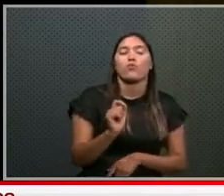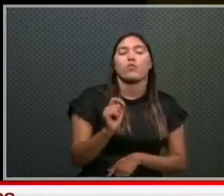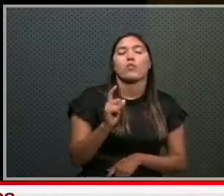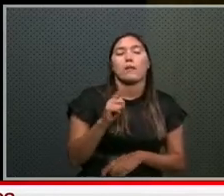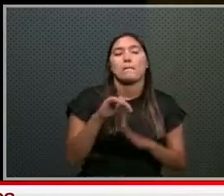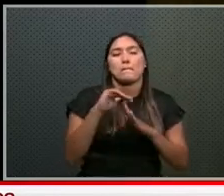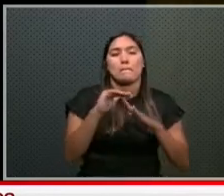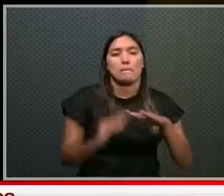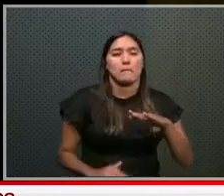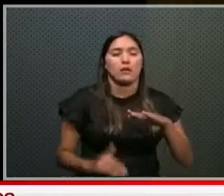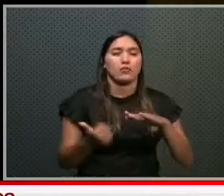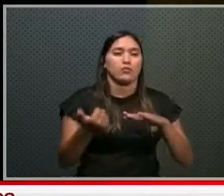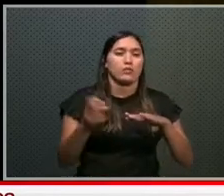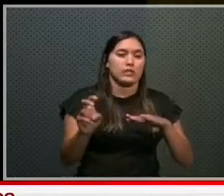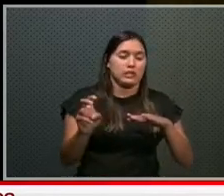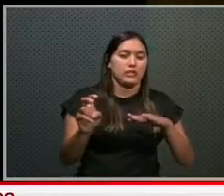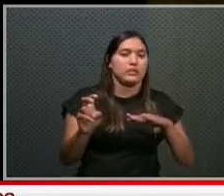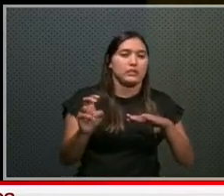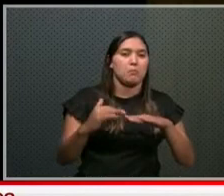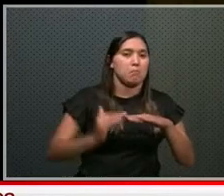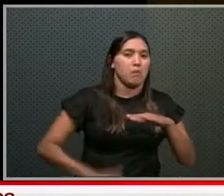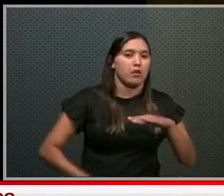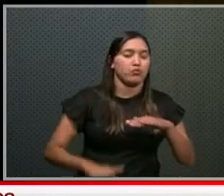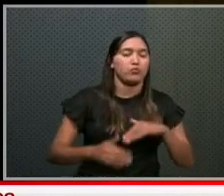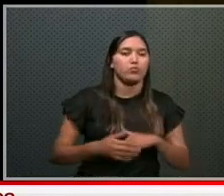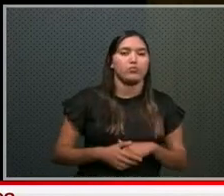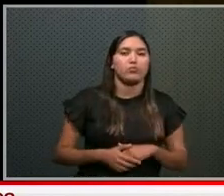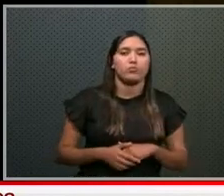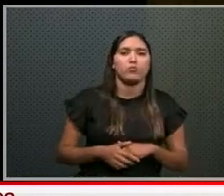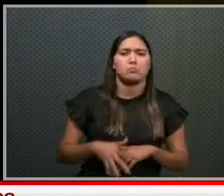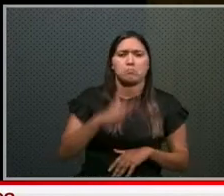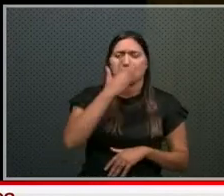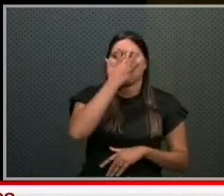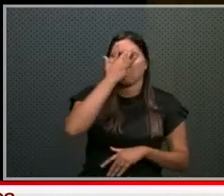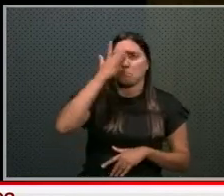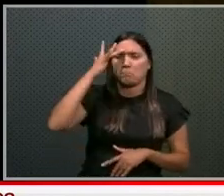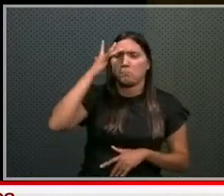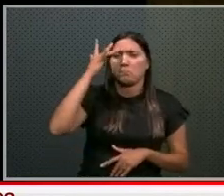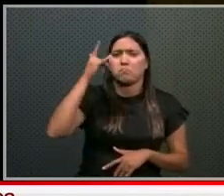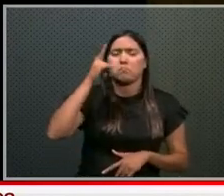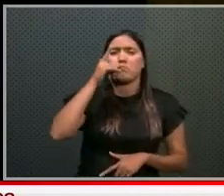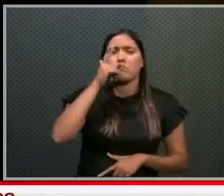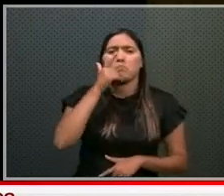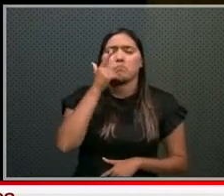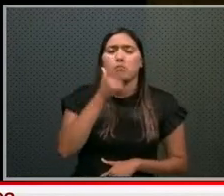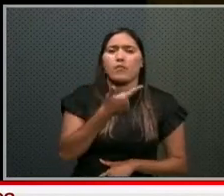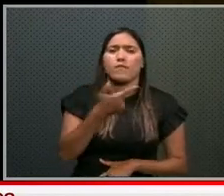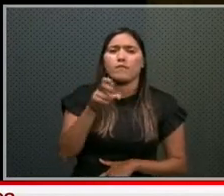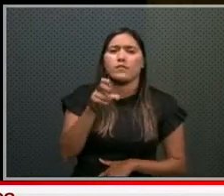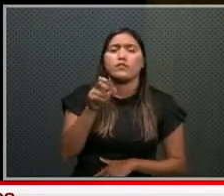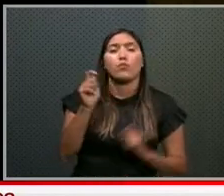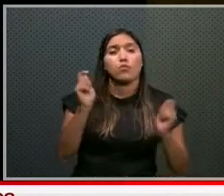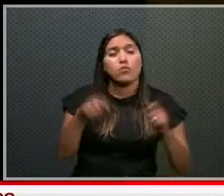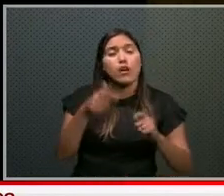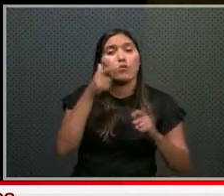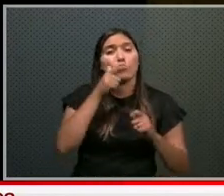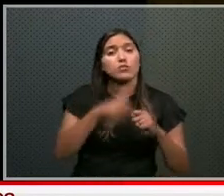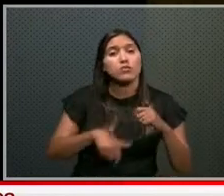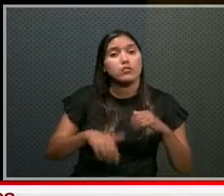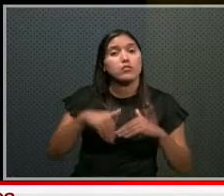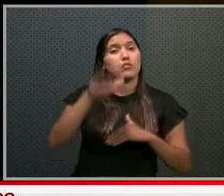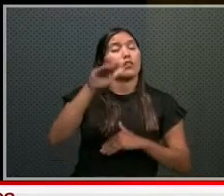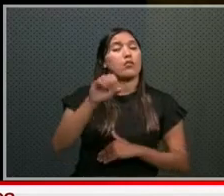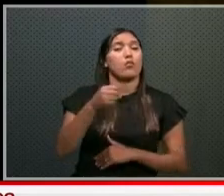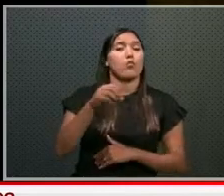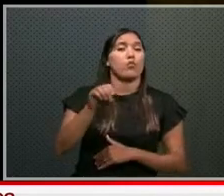de 15 né Dutra onde aqueles mais atentos chegam a 25 Nas condições experimentais podemos chegar a 80 coisa de